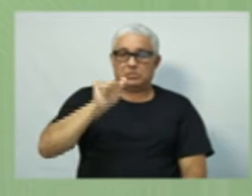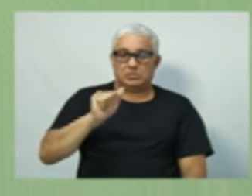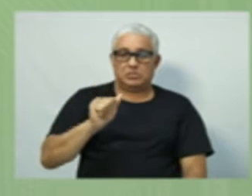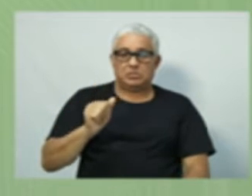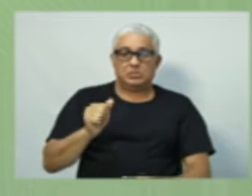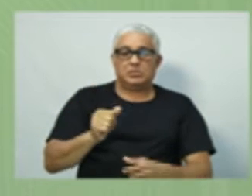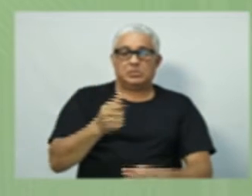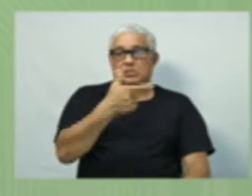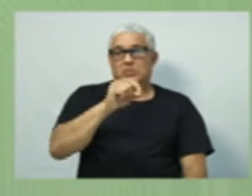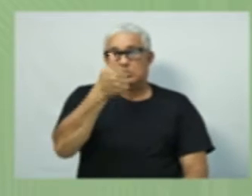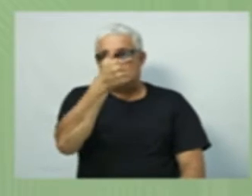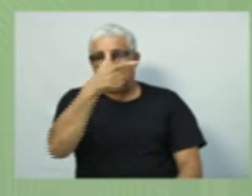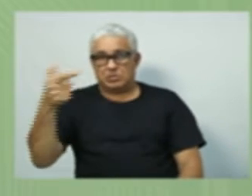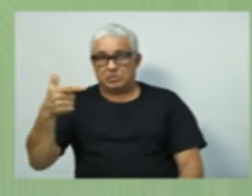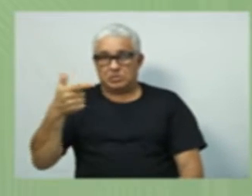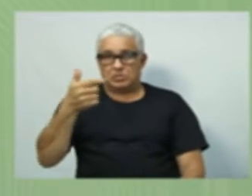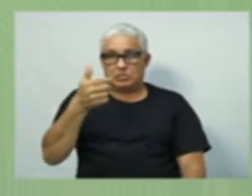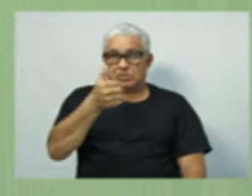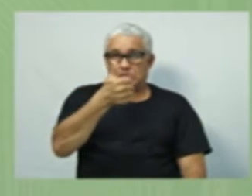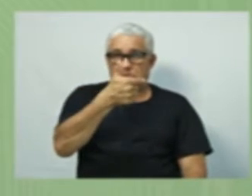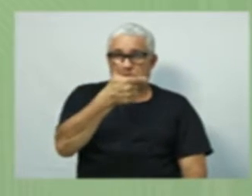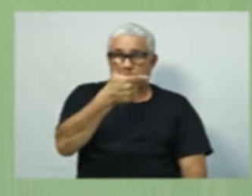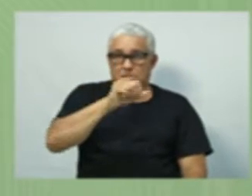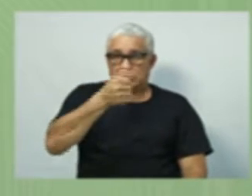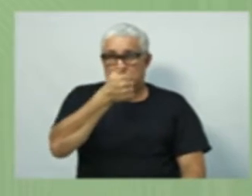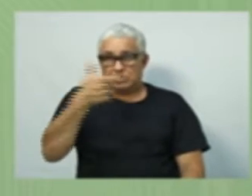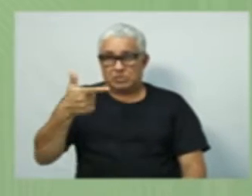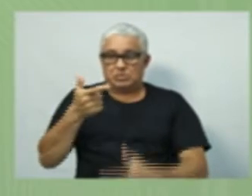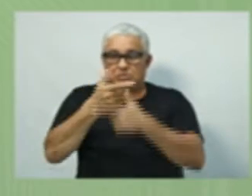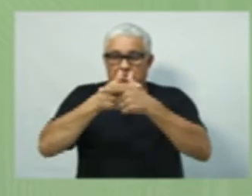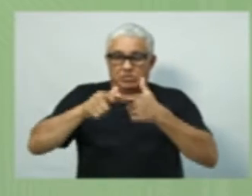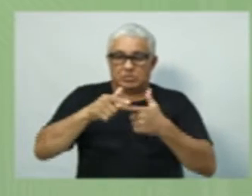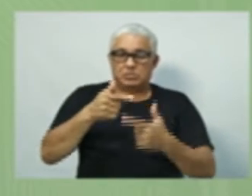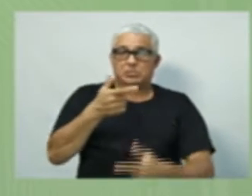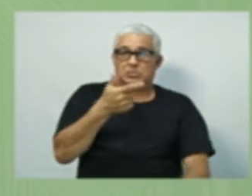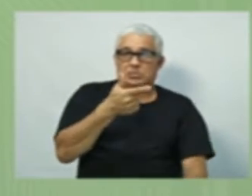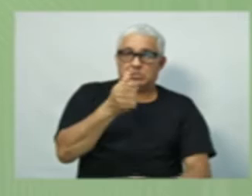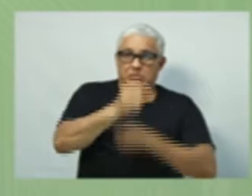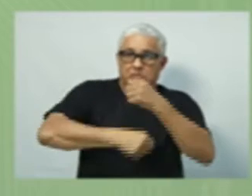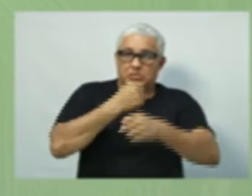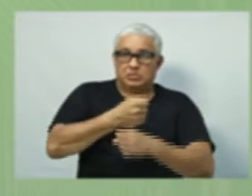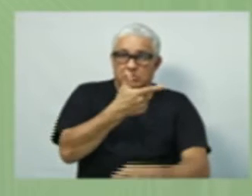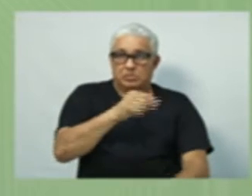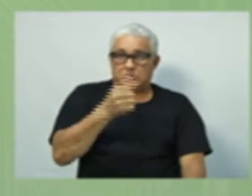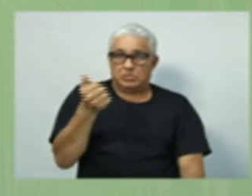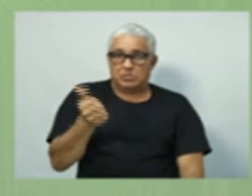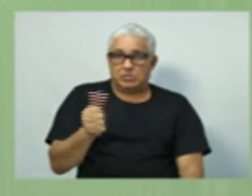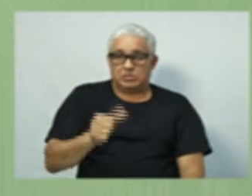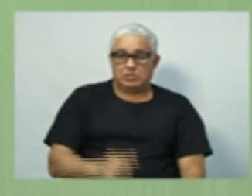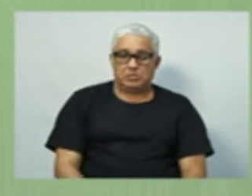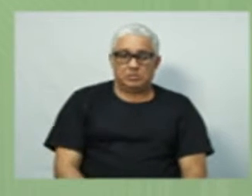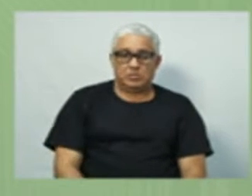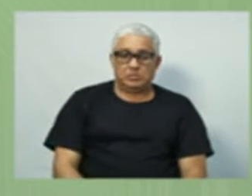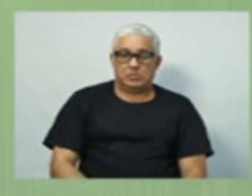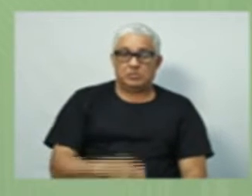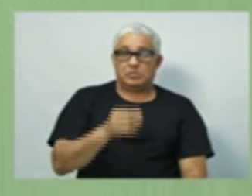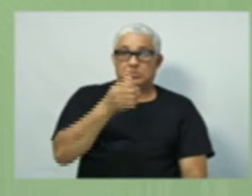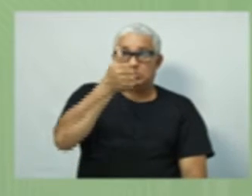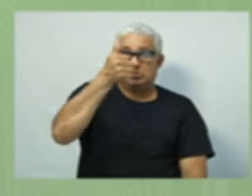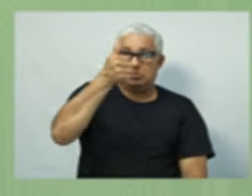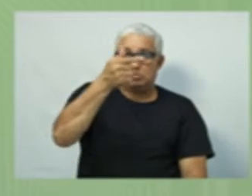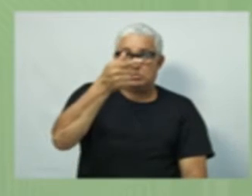2012 / receita bruta do ano de 2011 correto receita bruta do ano de